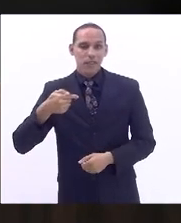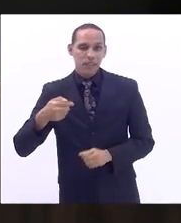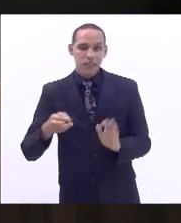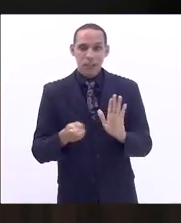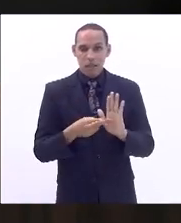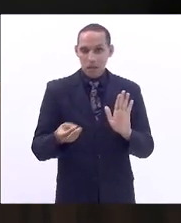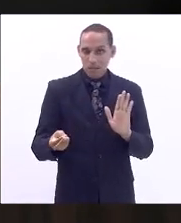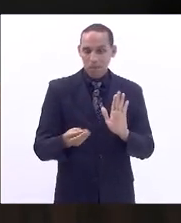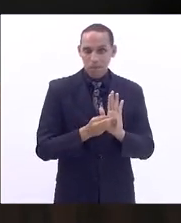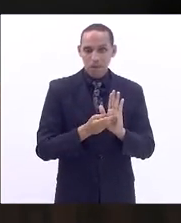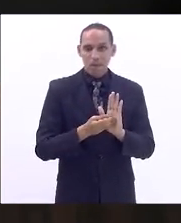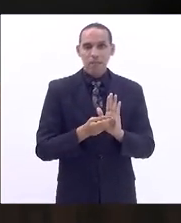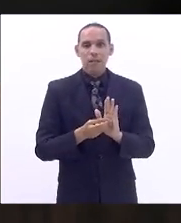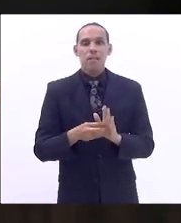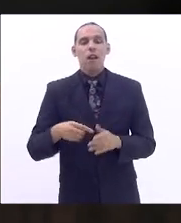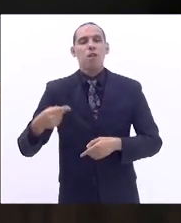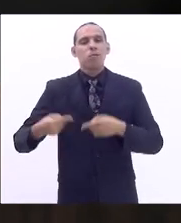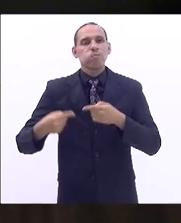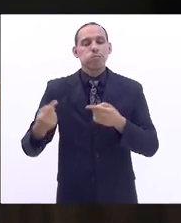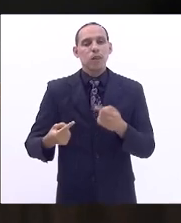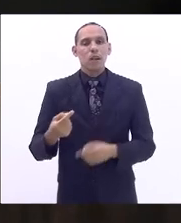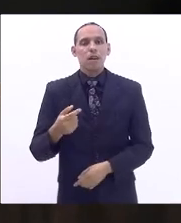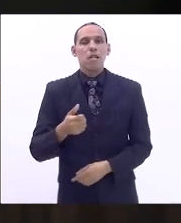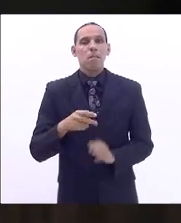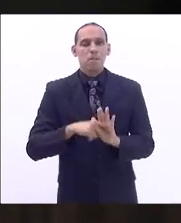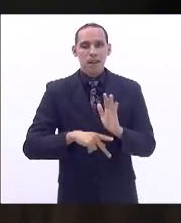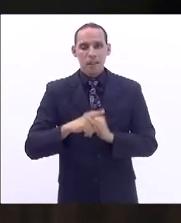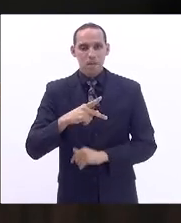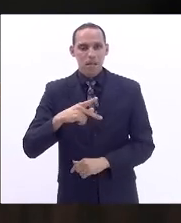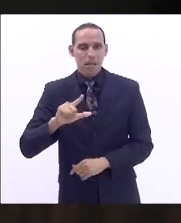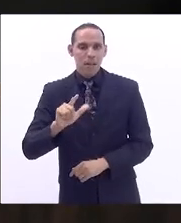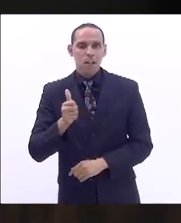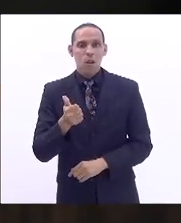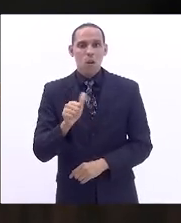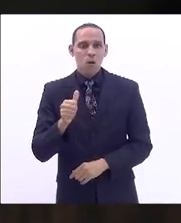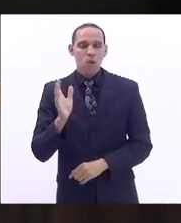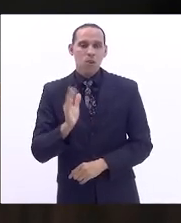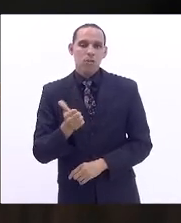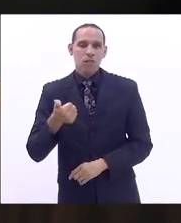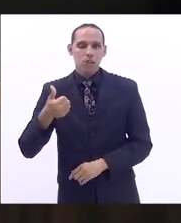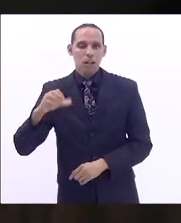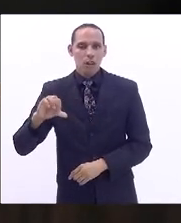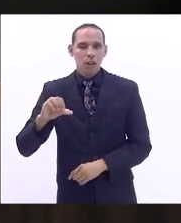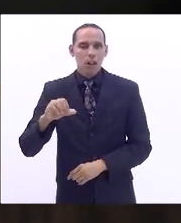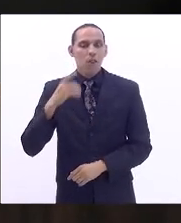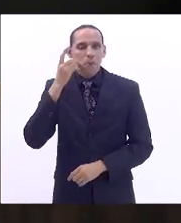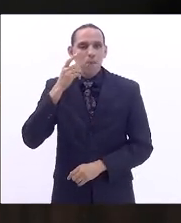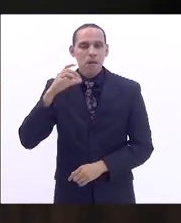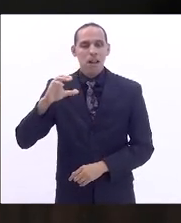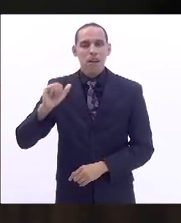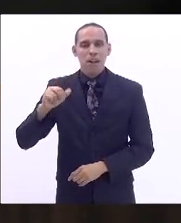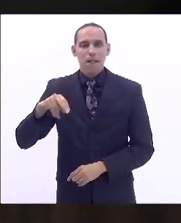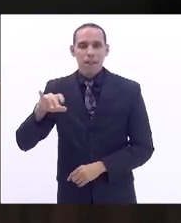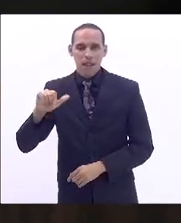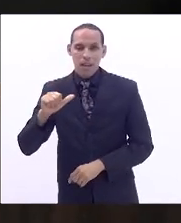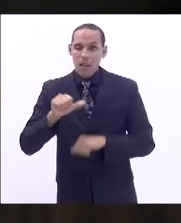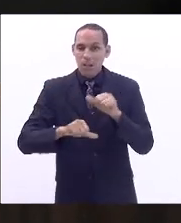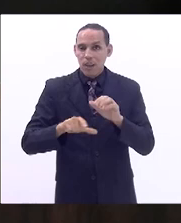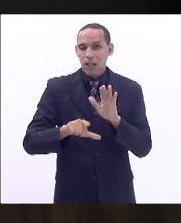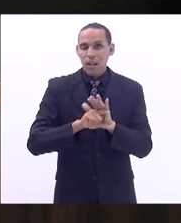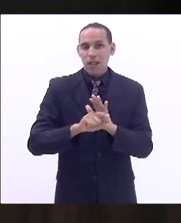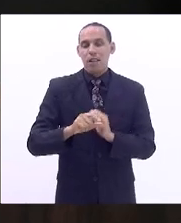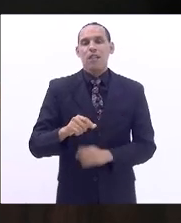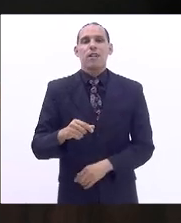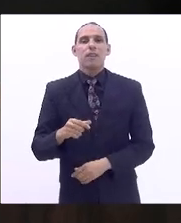tramitação ordinária em votação em primeira discussão projeto de lei 1119 de autoria deputada mas canela que altera lei 1831